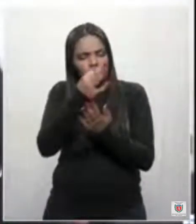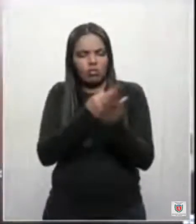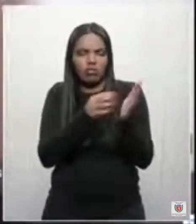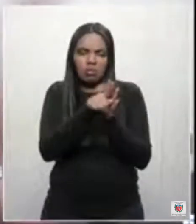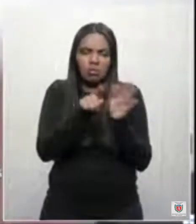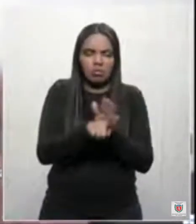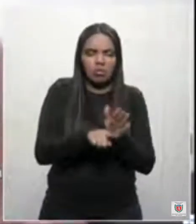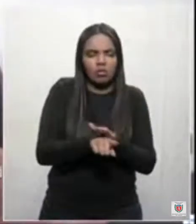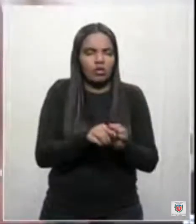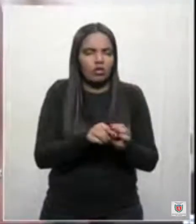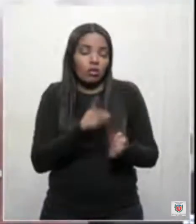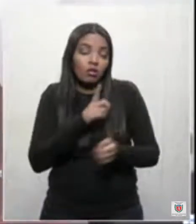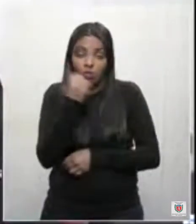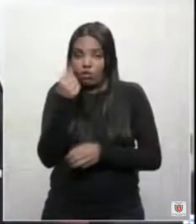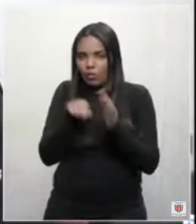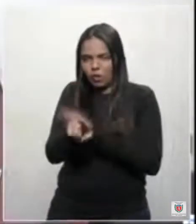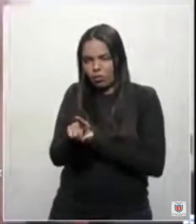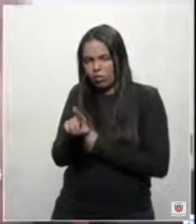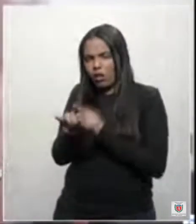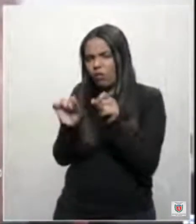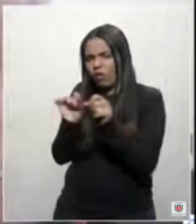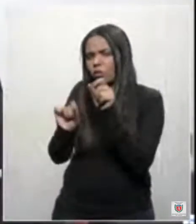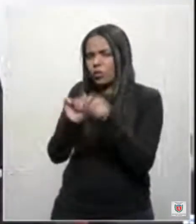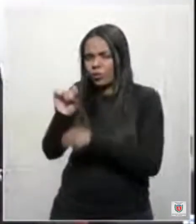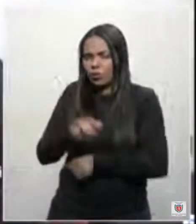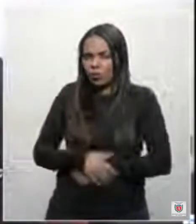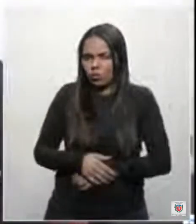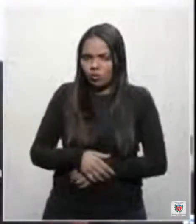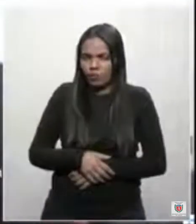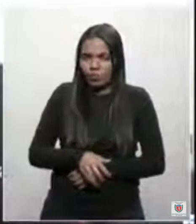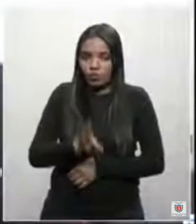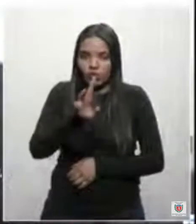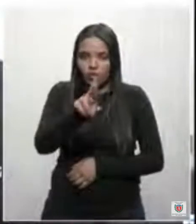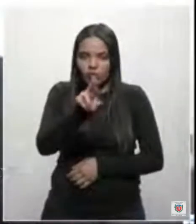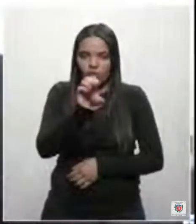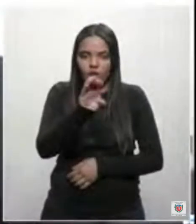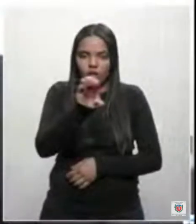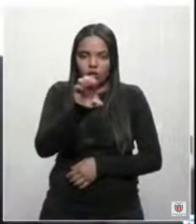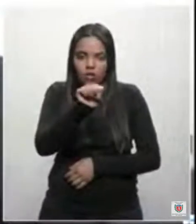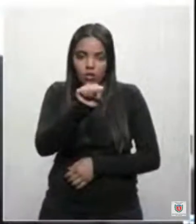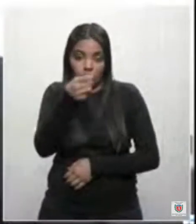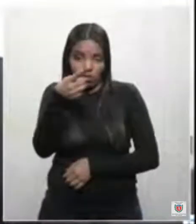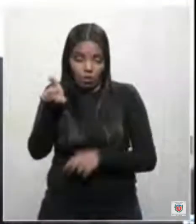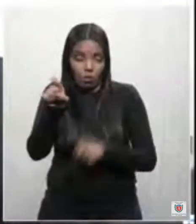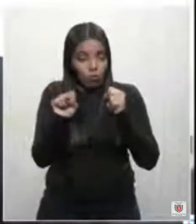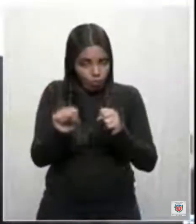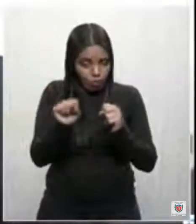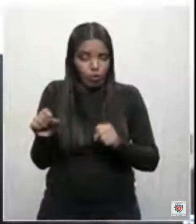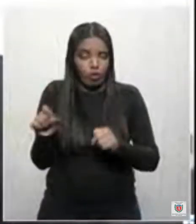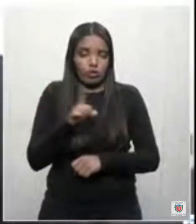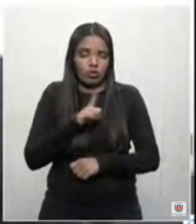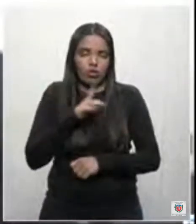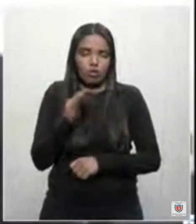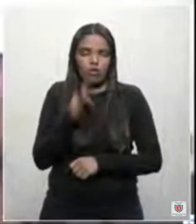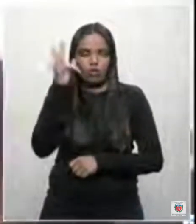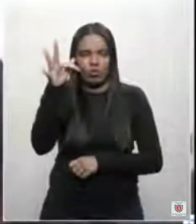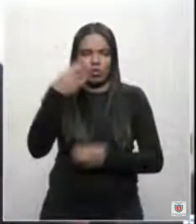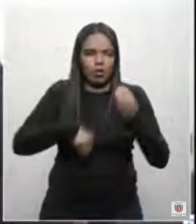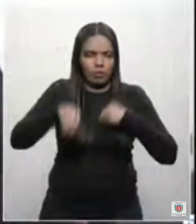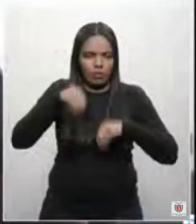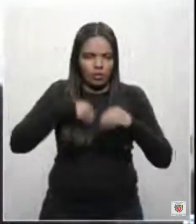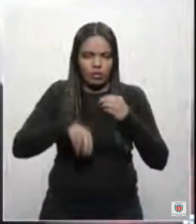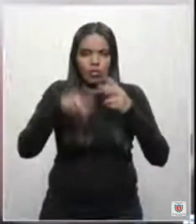entrevista, uma pergunta é feita assim: essa recessão poderia se transformar numa depressão como a de década de 30?